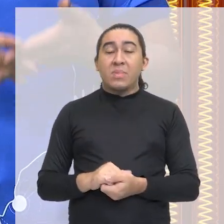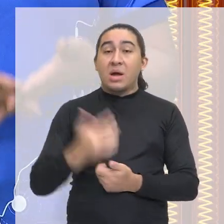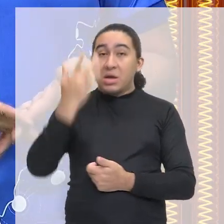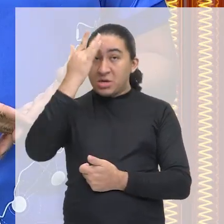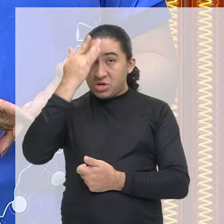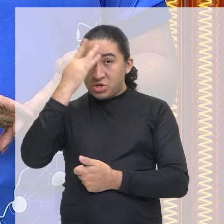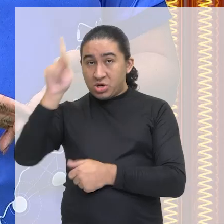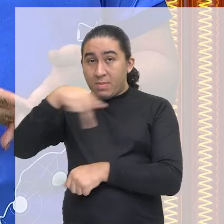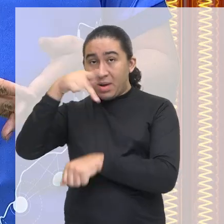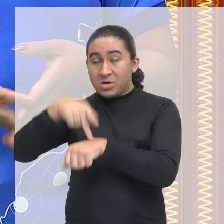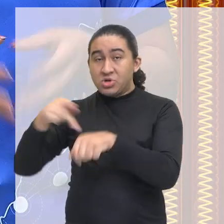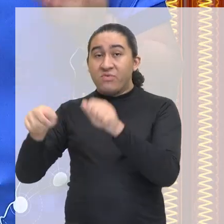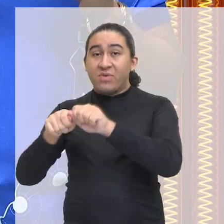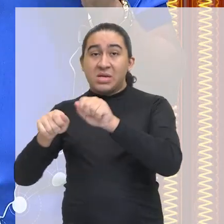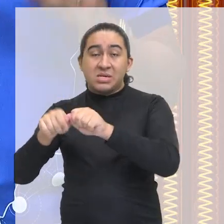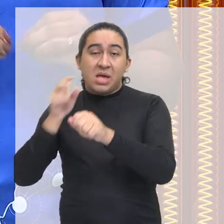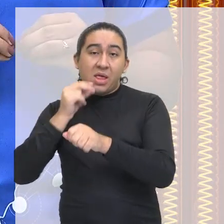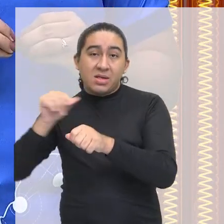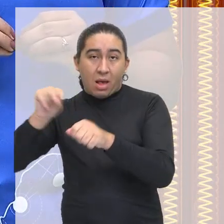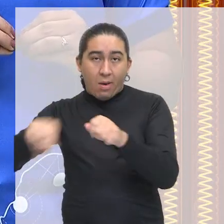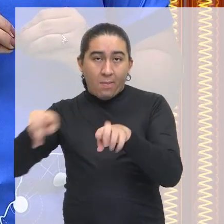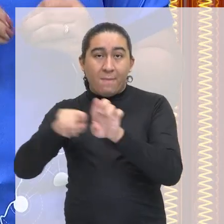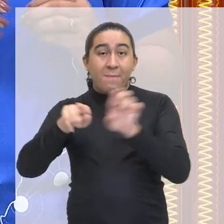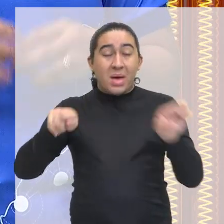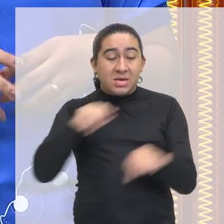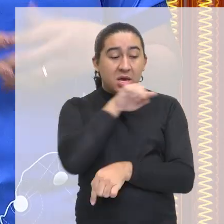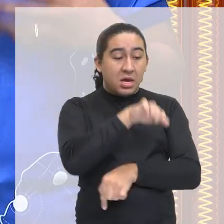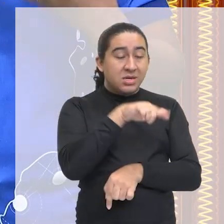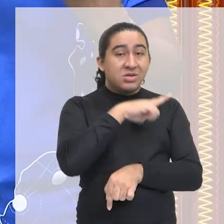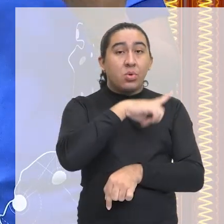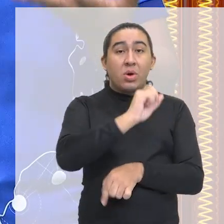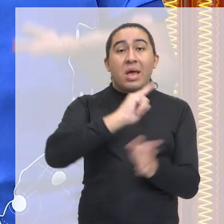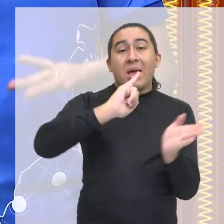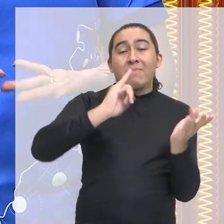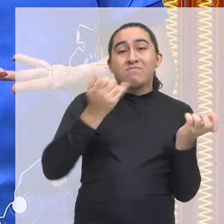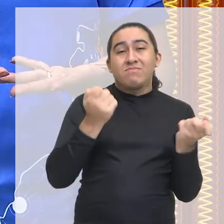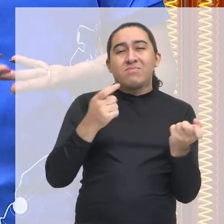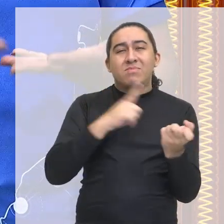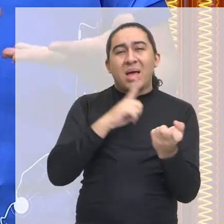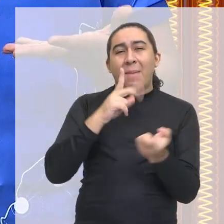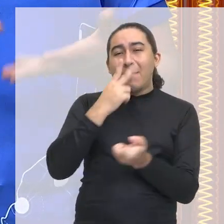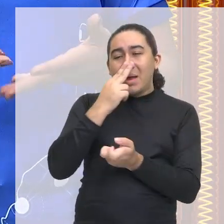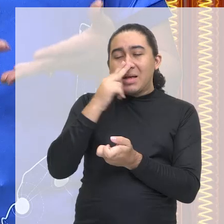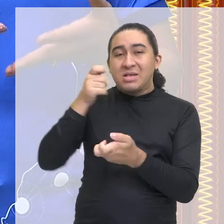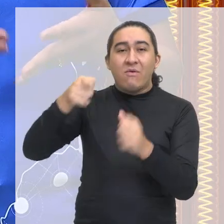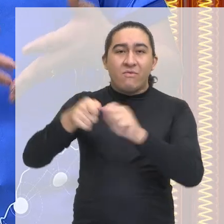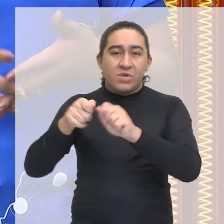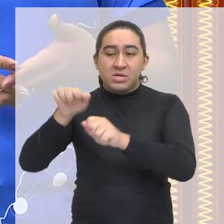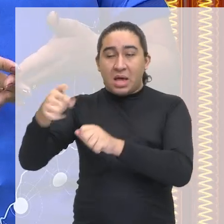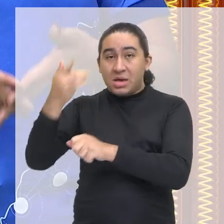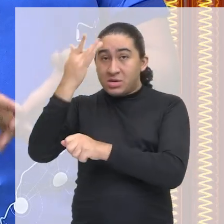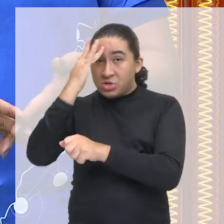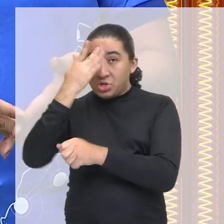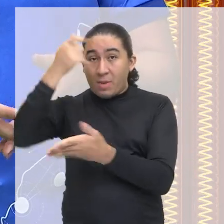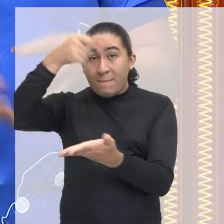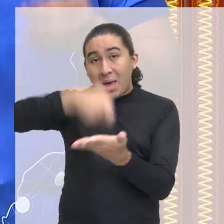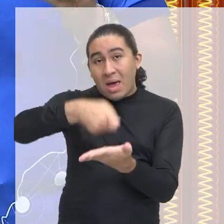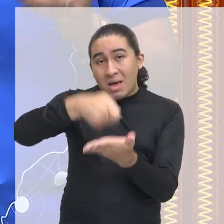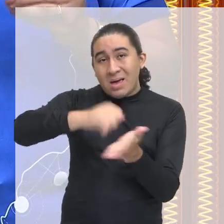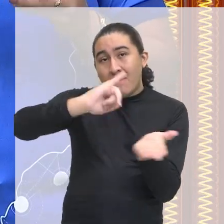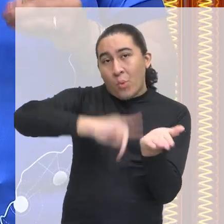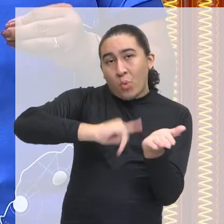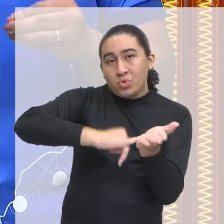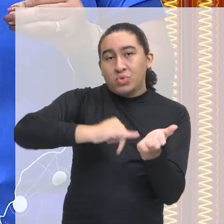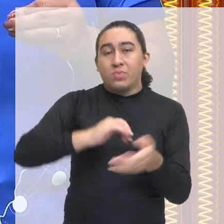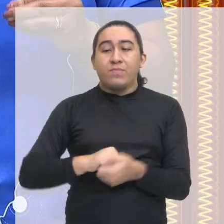a Índia produzia sal, só que a coroa britânica estabeleceu um imposto a mais para a venda desse sal.